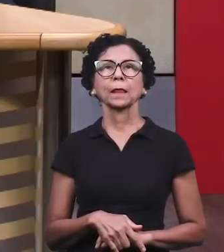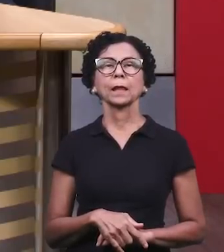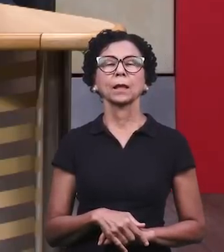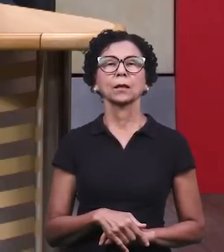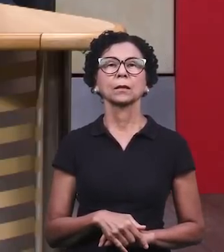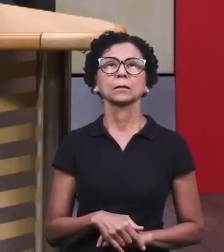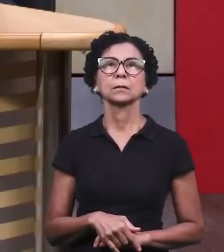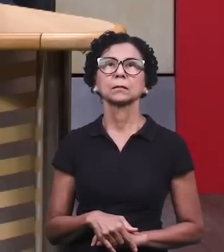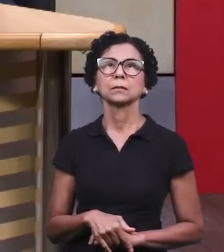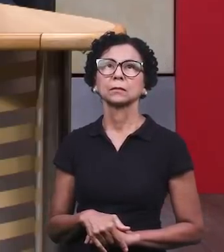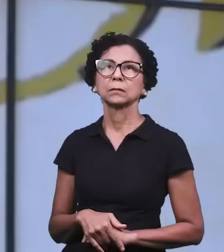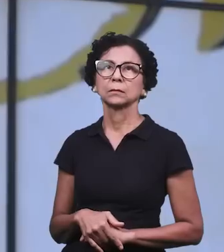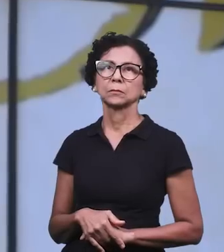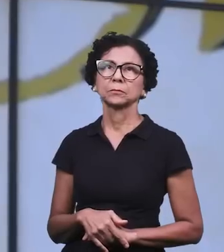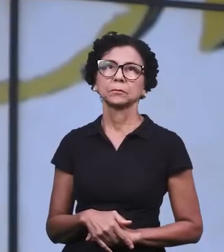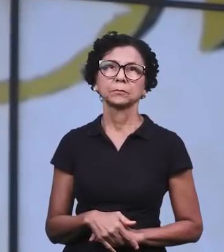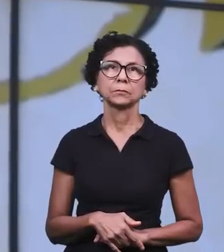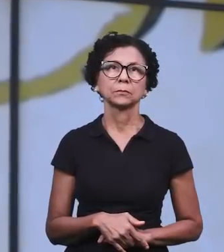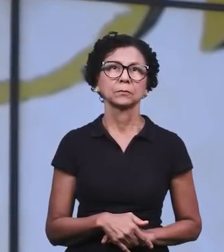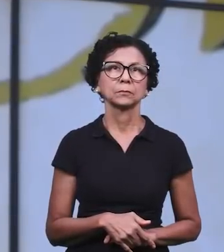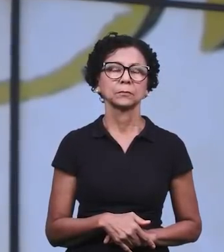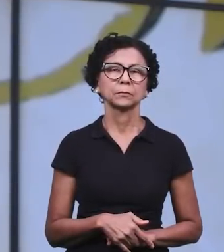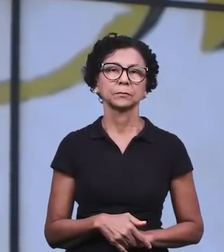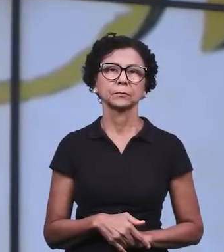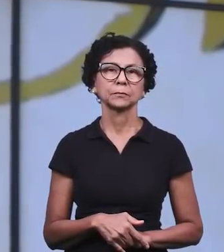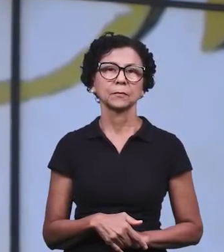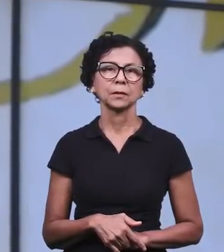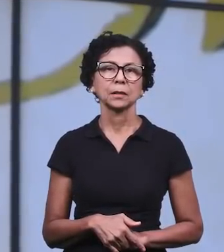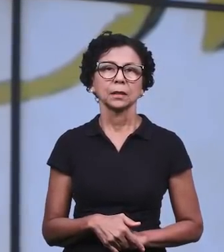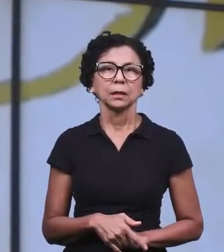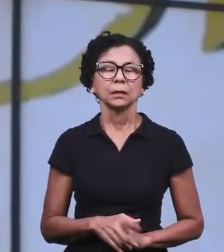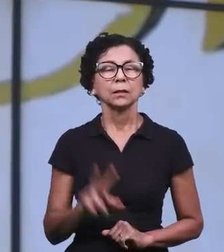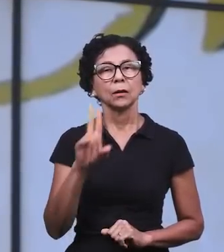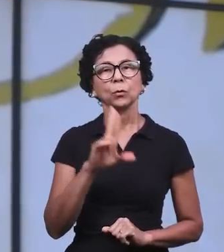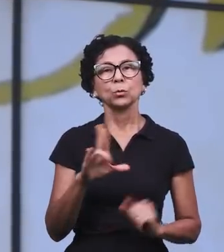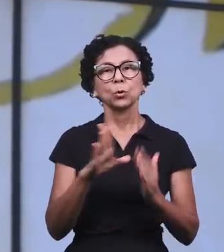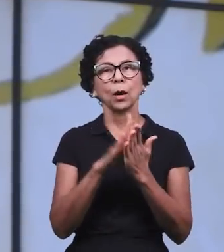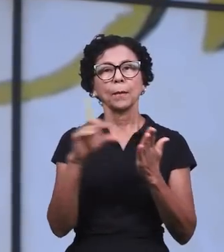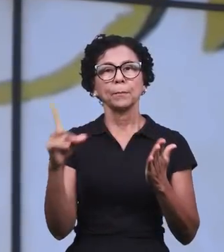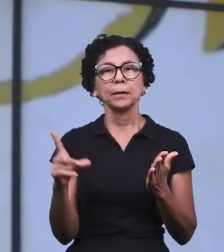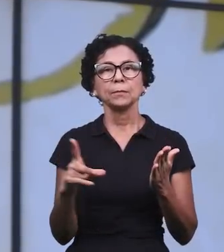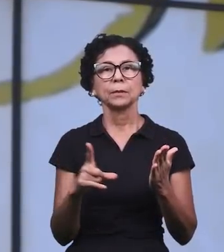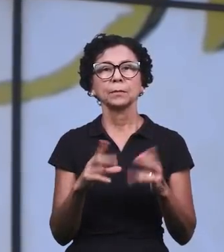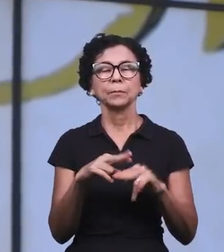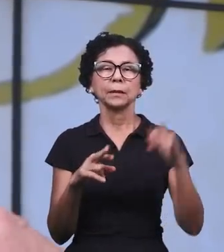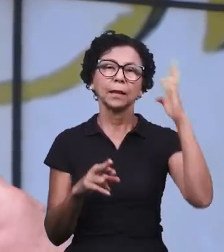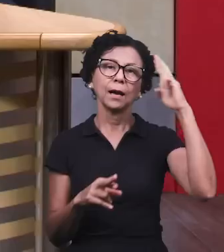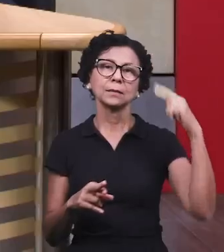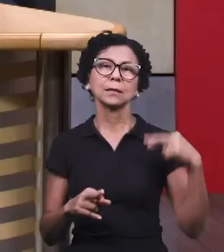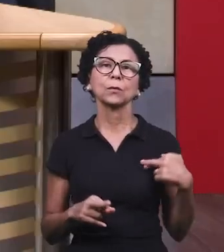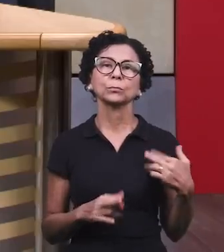uns 3 anos atrás, na comemoração da Reforma, quando o Lutero não entendeu o que ele fez. Ele resgatou, quando ele